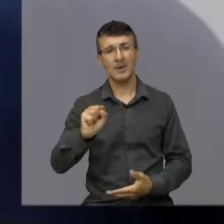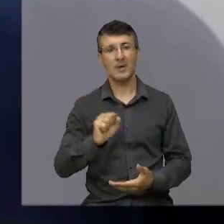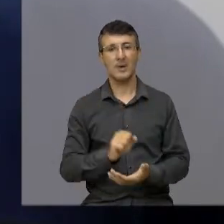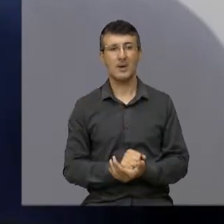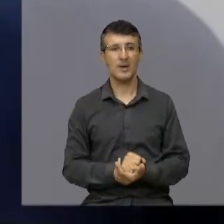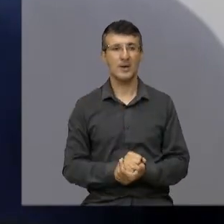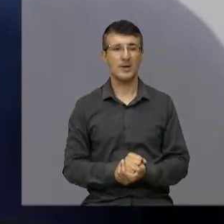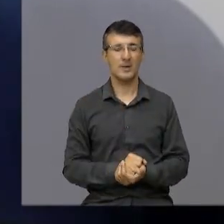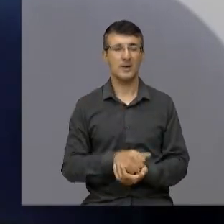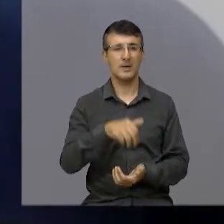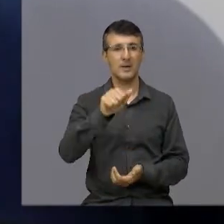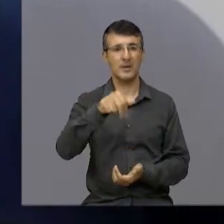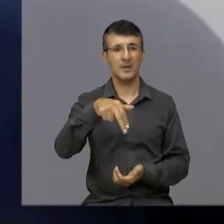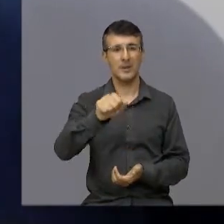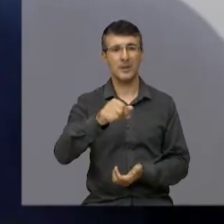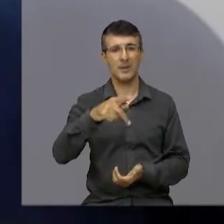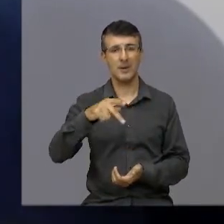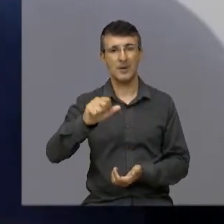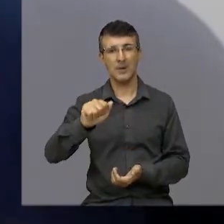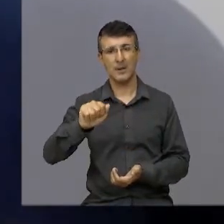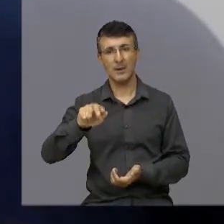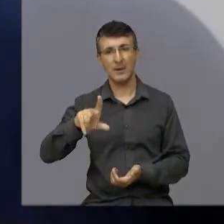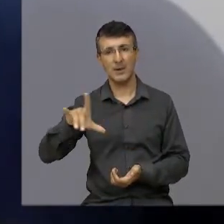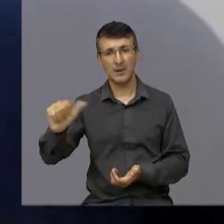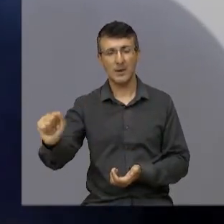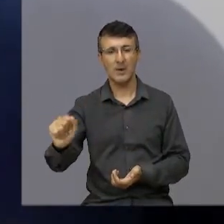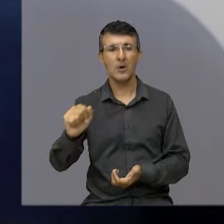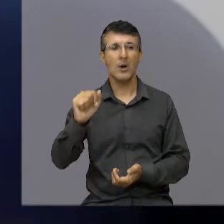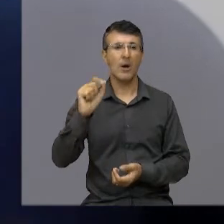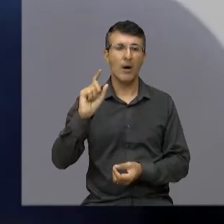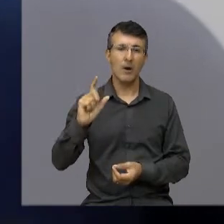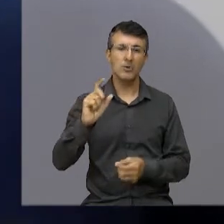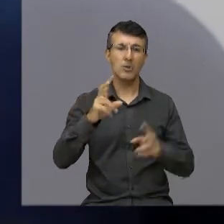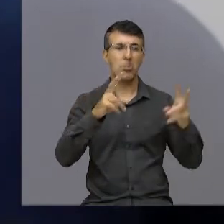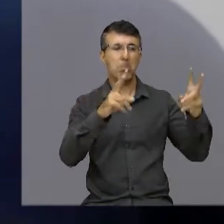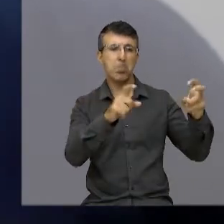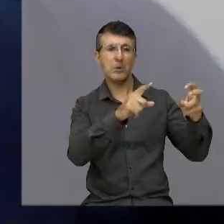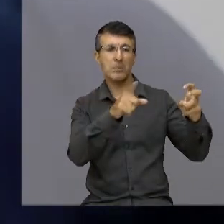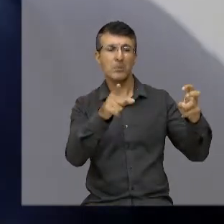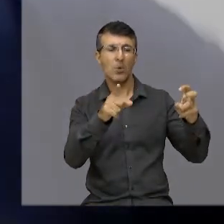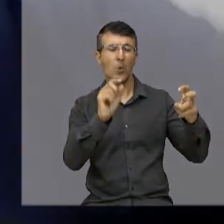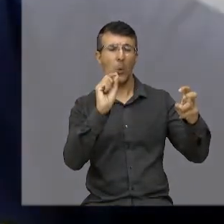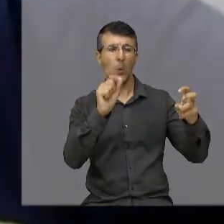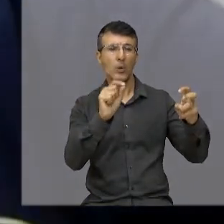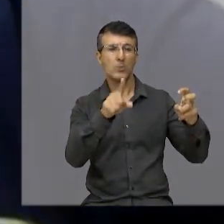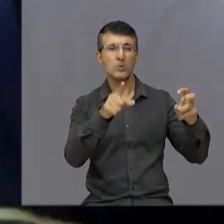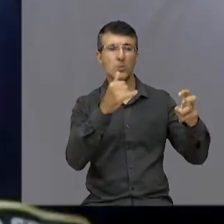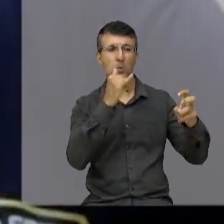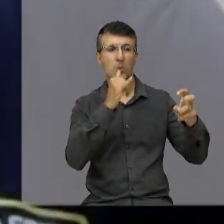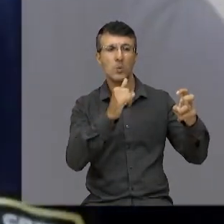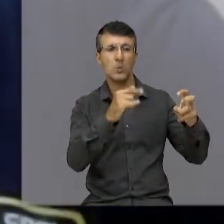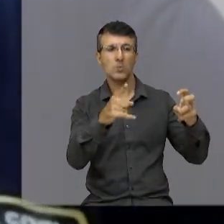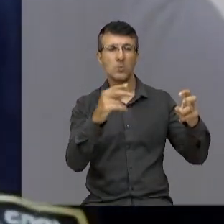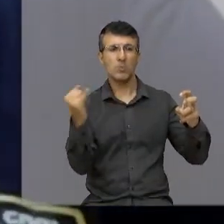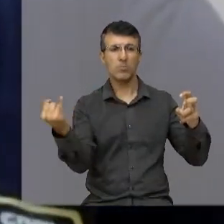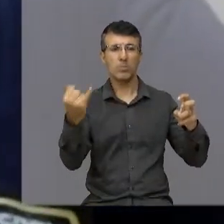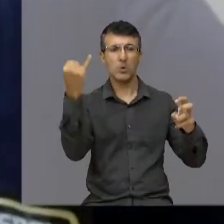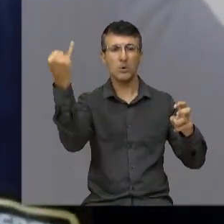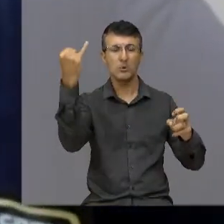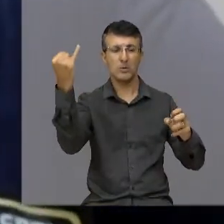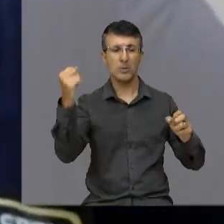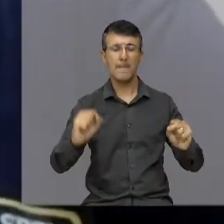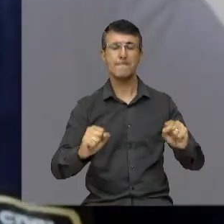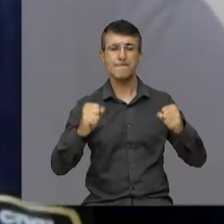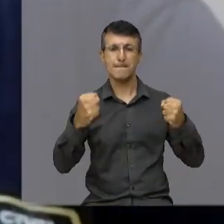Eu acho que foram duas colocações muito importantes, até mesmo para reforçar o conhecimento, né, sobre a Patrulha Maria da Penha. Eu ia